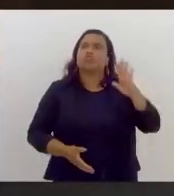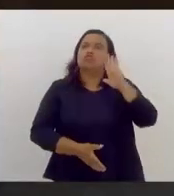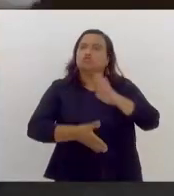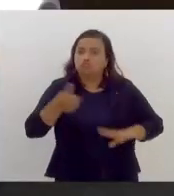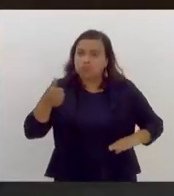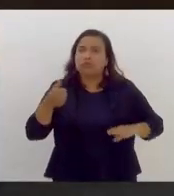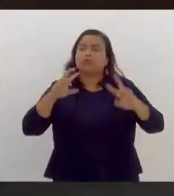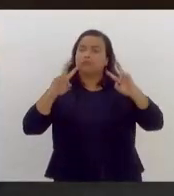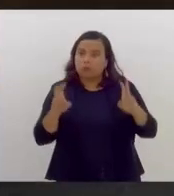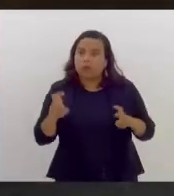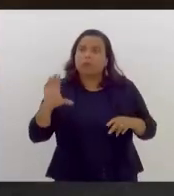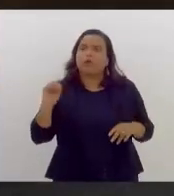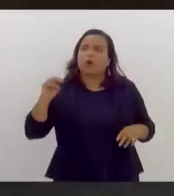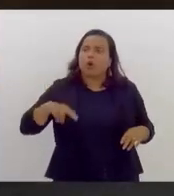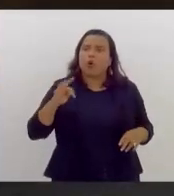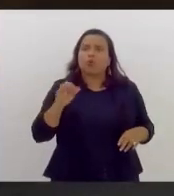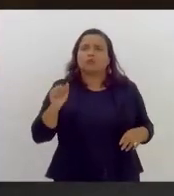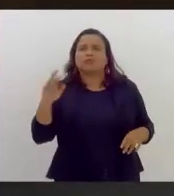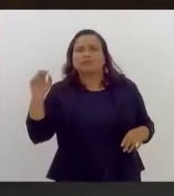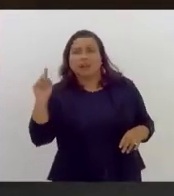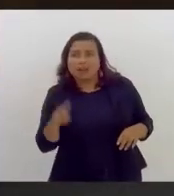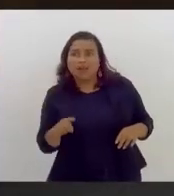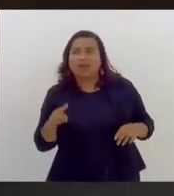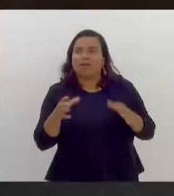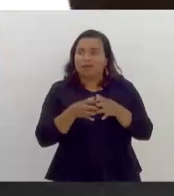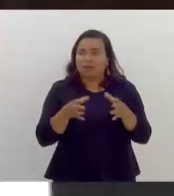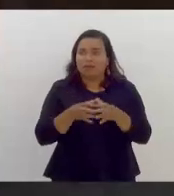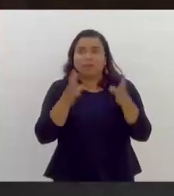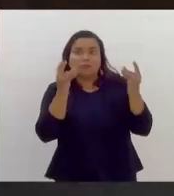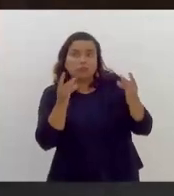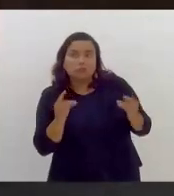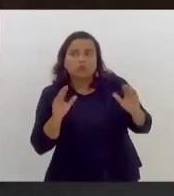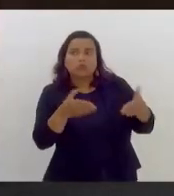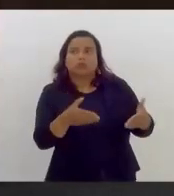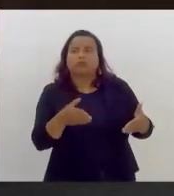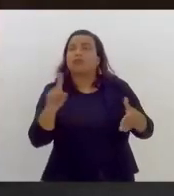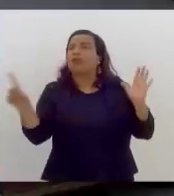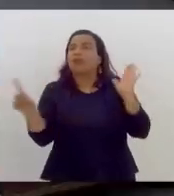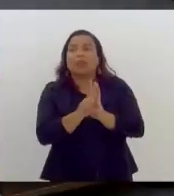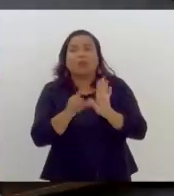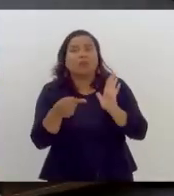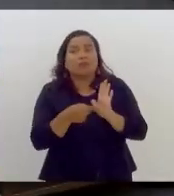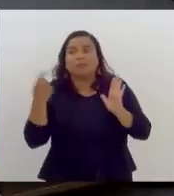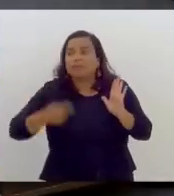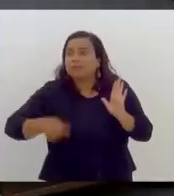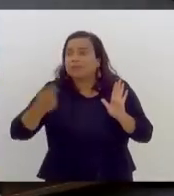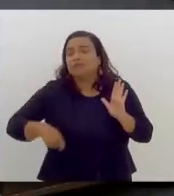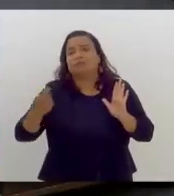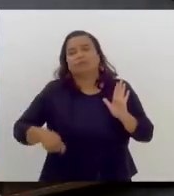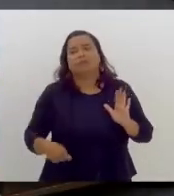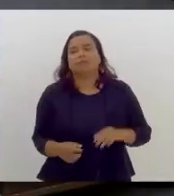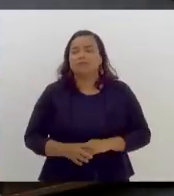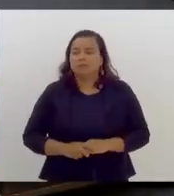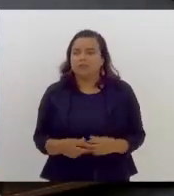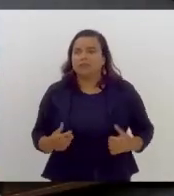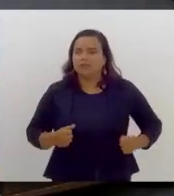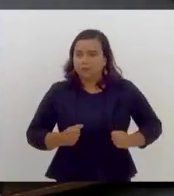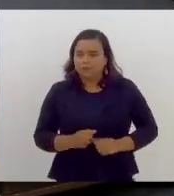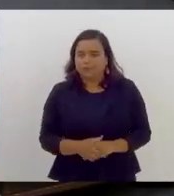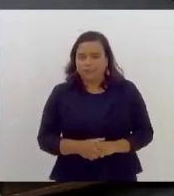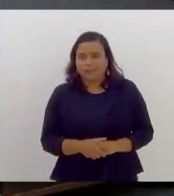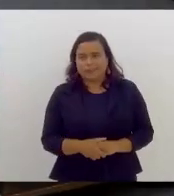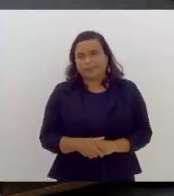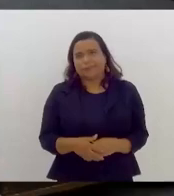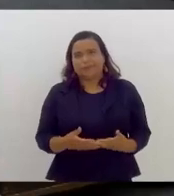questão do contará com uma equipe exclusiva. Presidente. Mas tem que ser assim, a legislação exige que a Secretaria de Estado de Agricultura